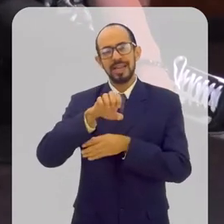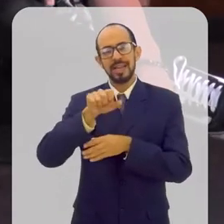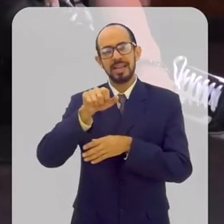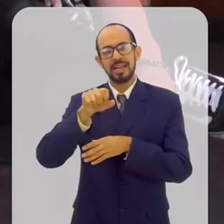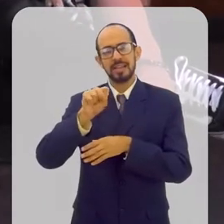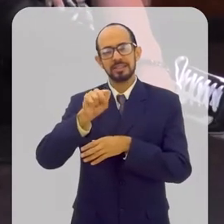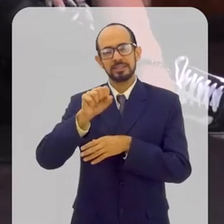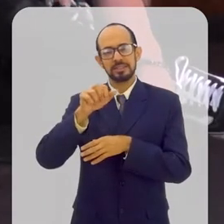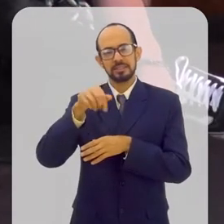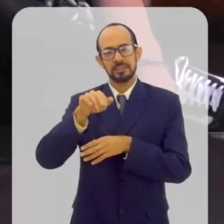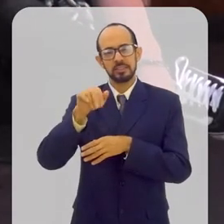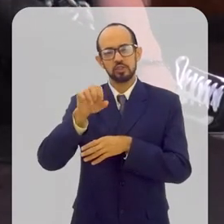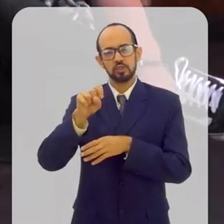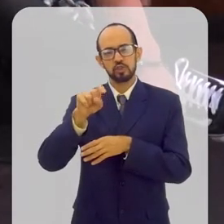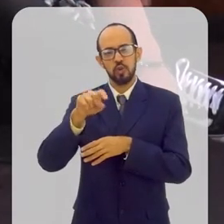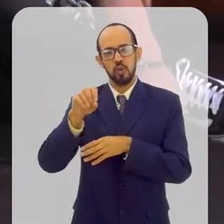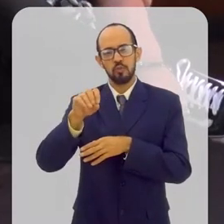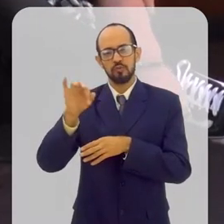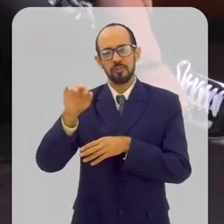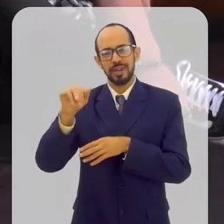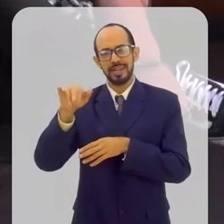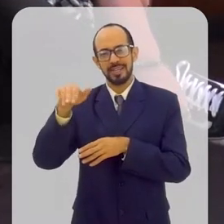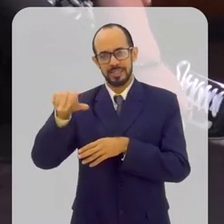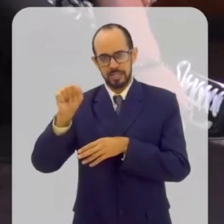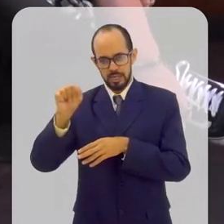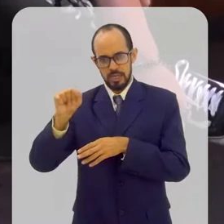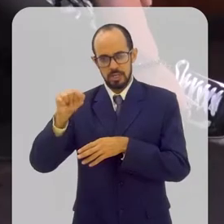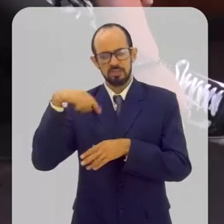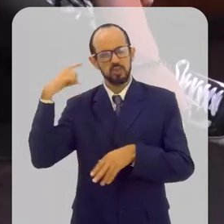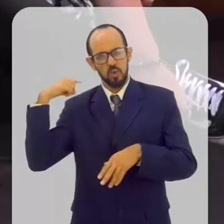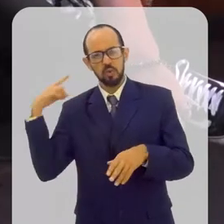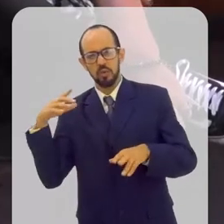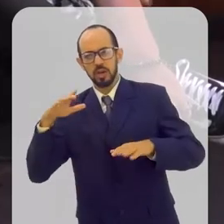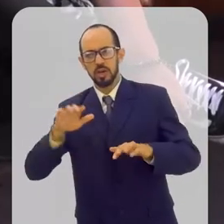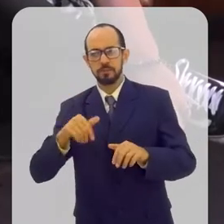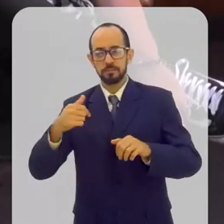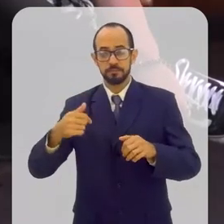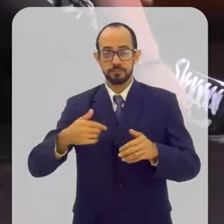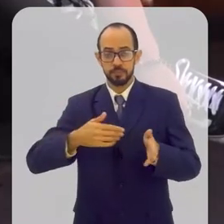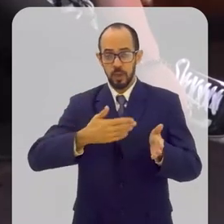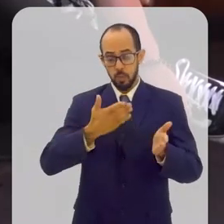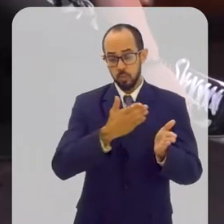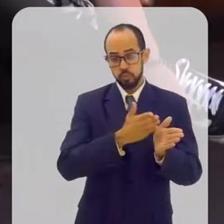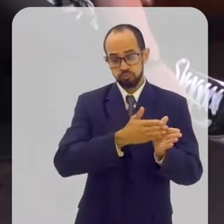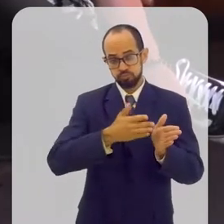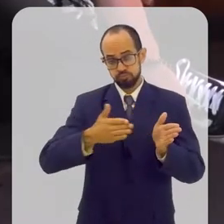algumas plataformas. As sequências finais, a gente filmou